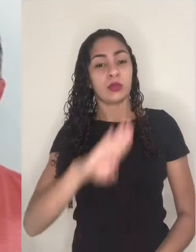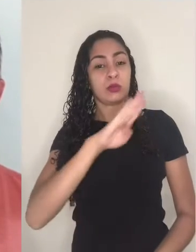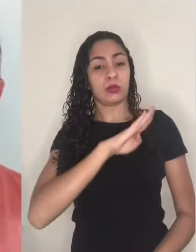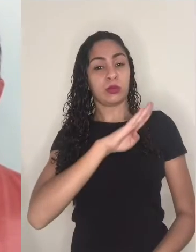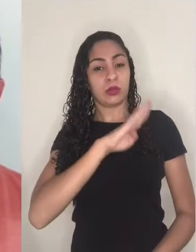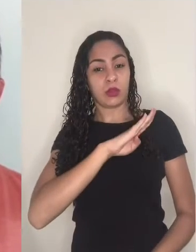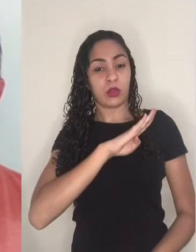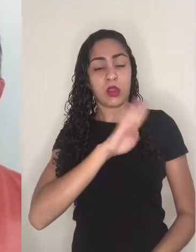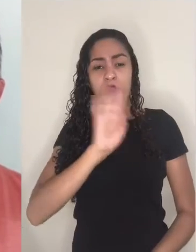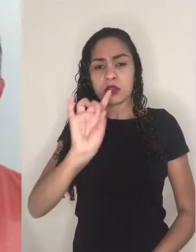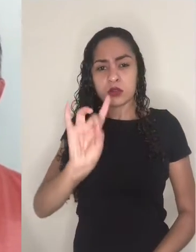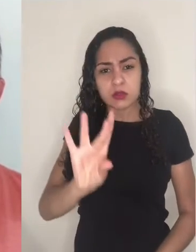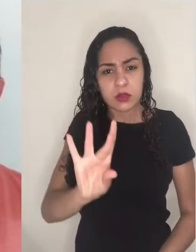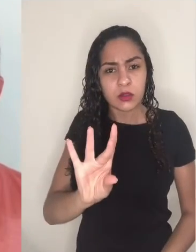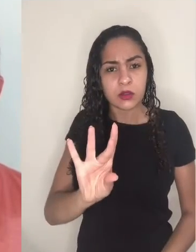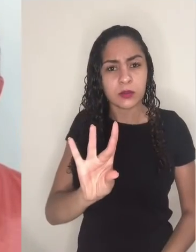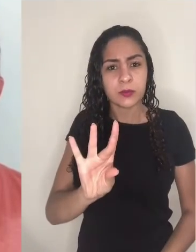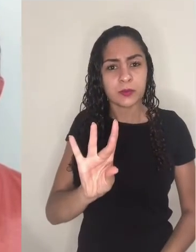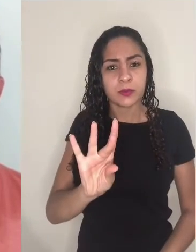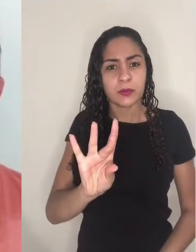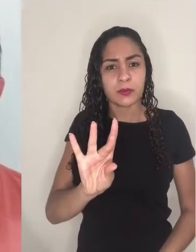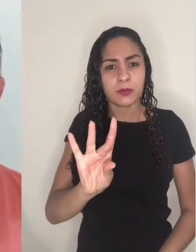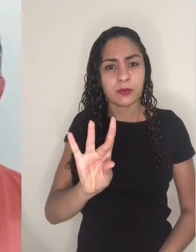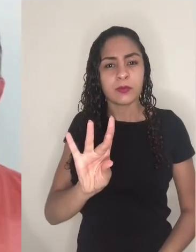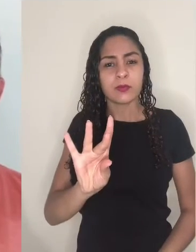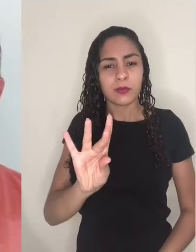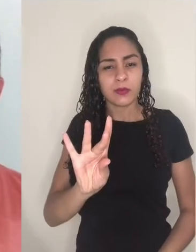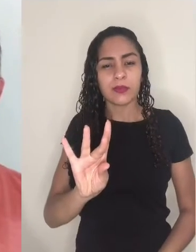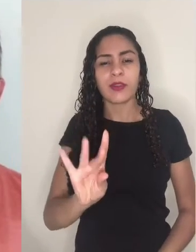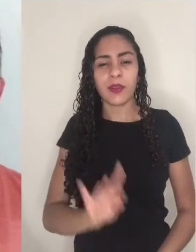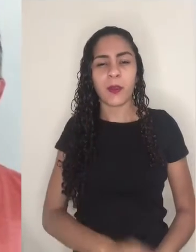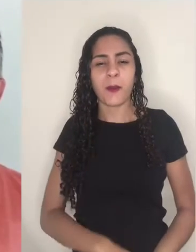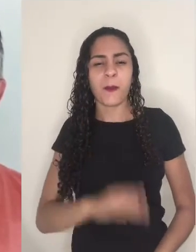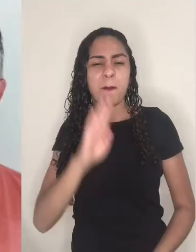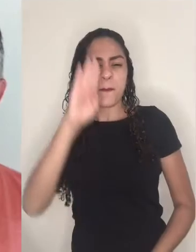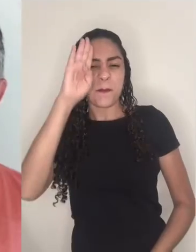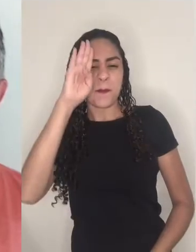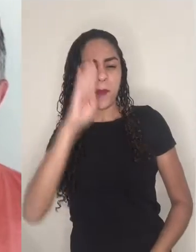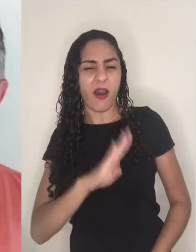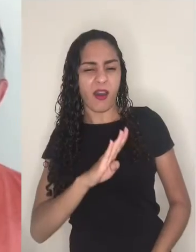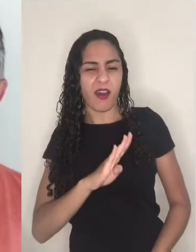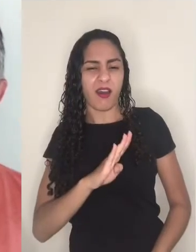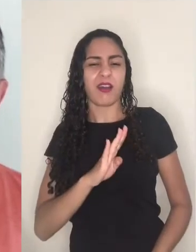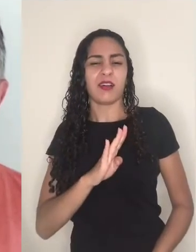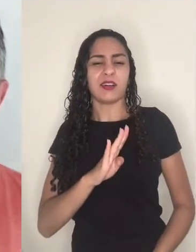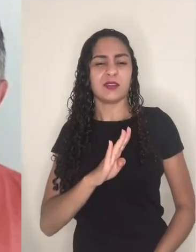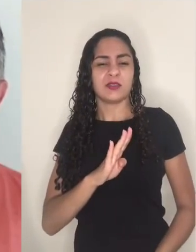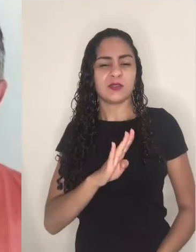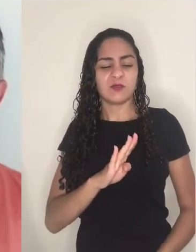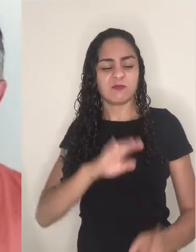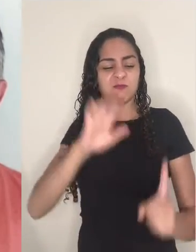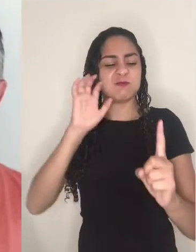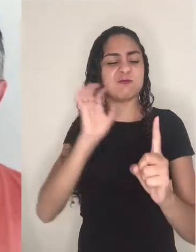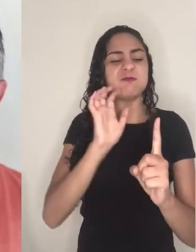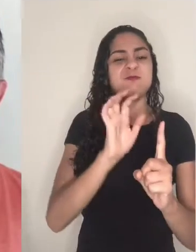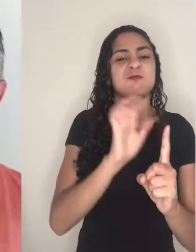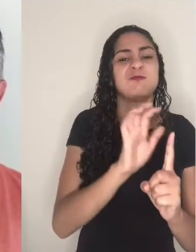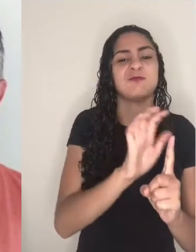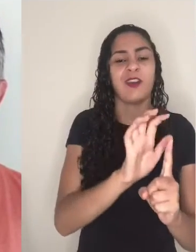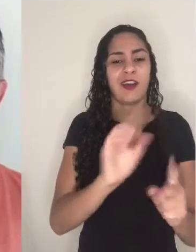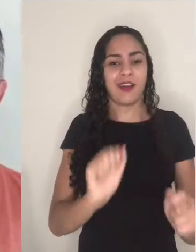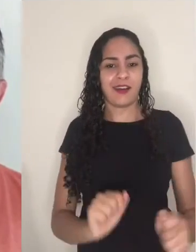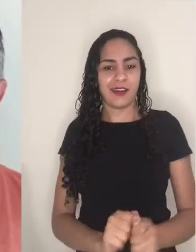inimigos aqueles que, com deliberada malícia e impiedade, faziam tudo para agradar